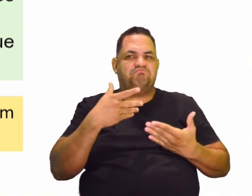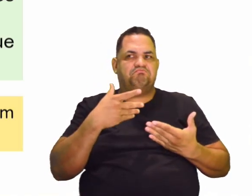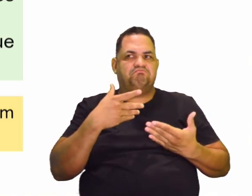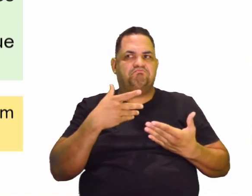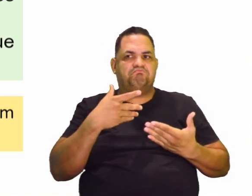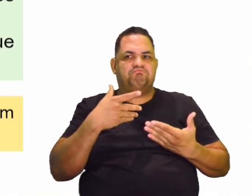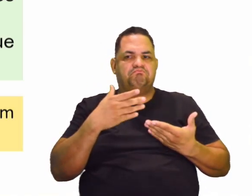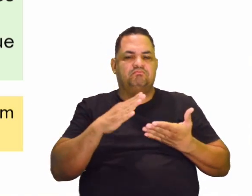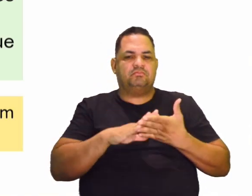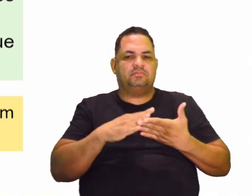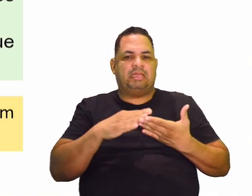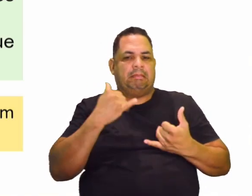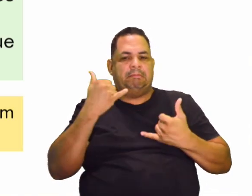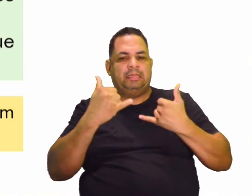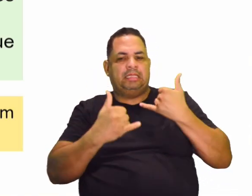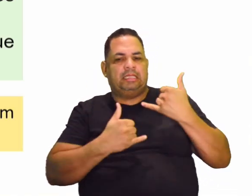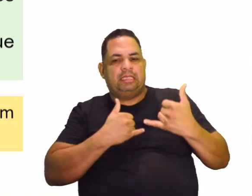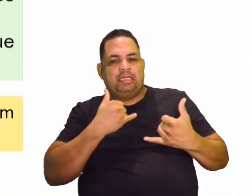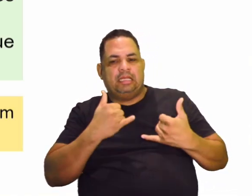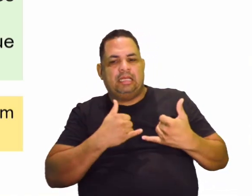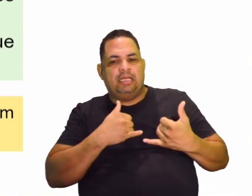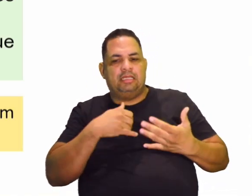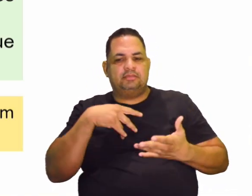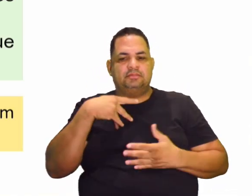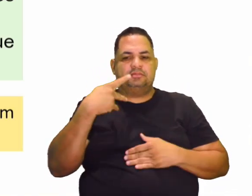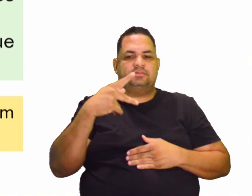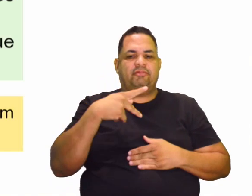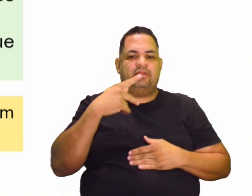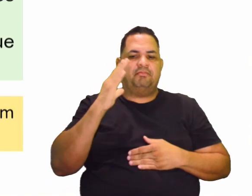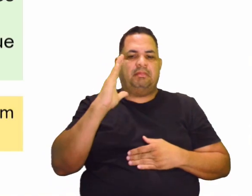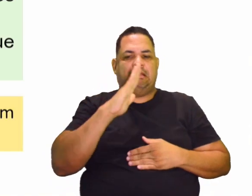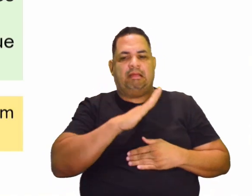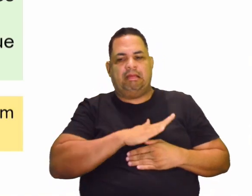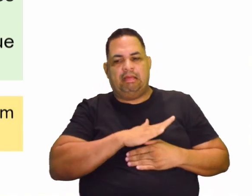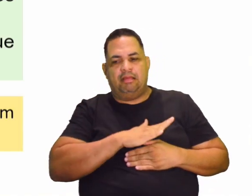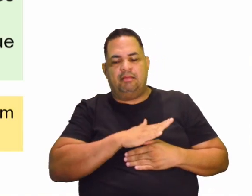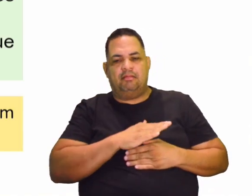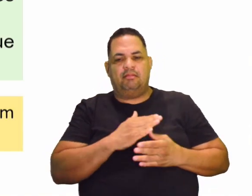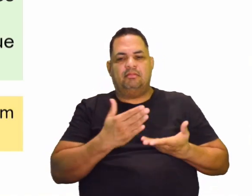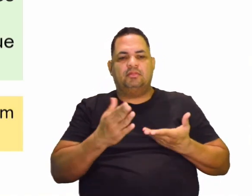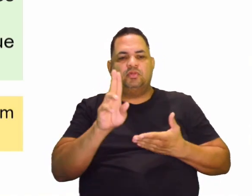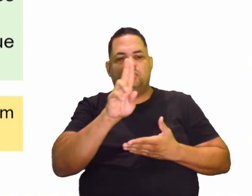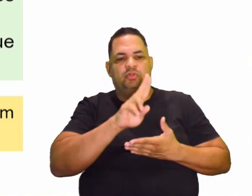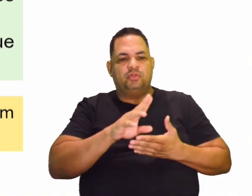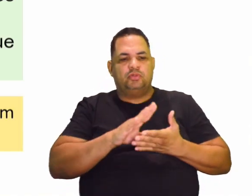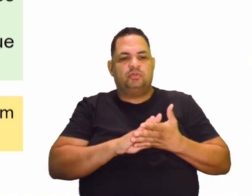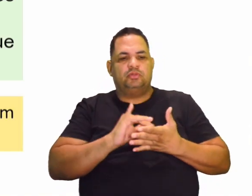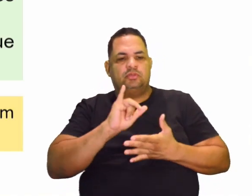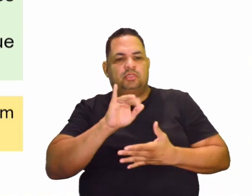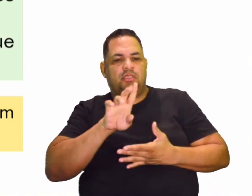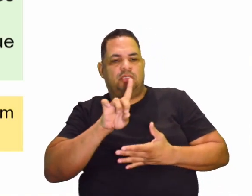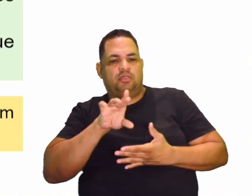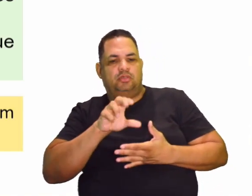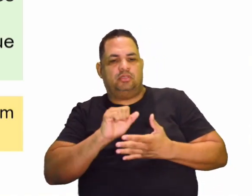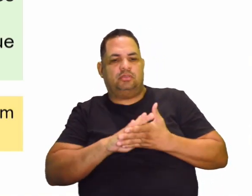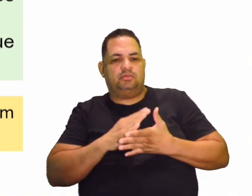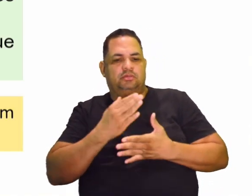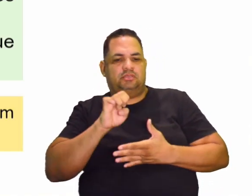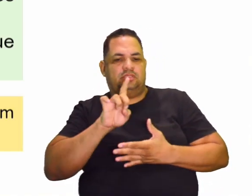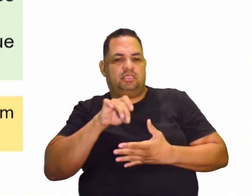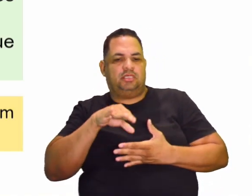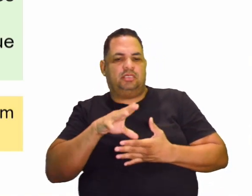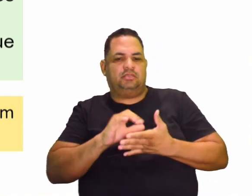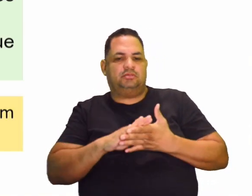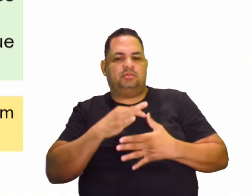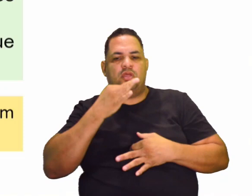tirando sarro, né? São as cantigas de escárnio e maldizer, que usam a ironia, o sarcasmo,